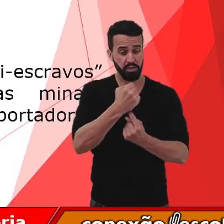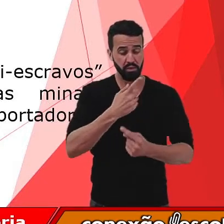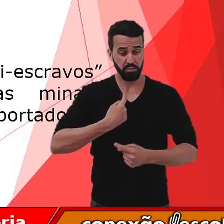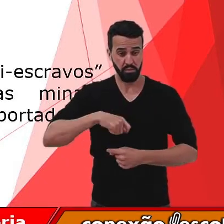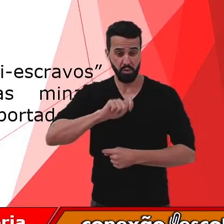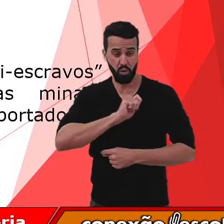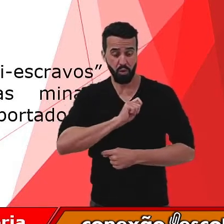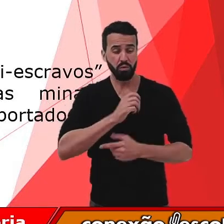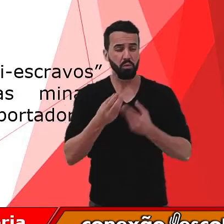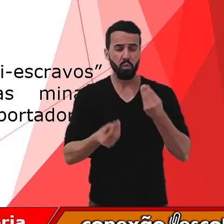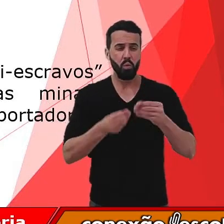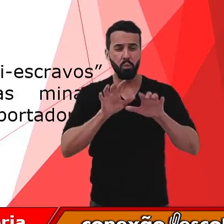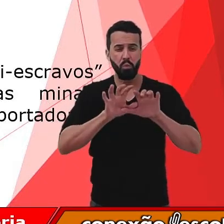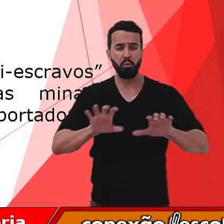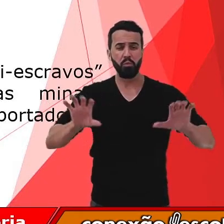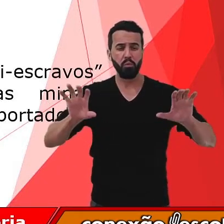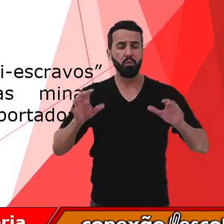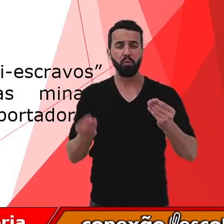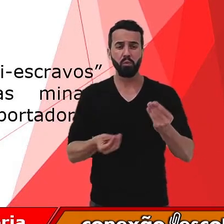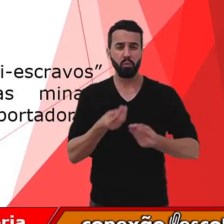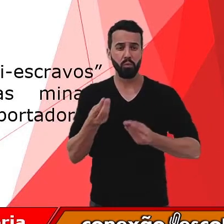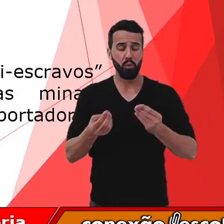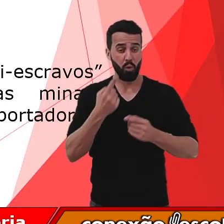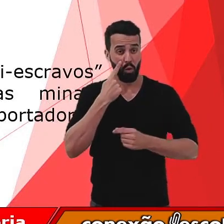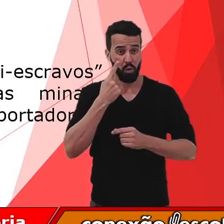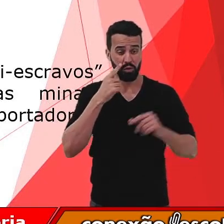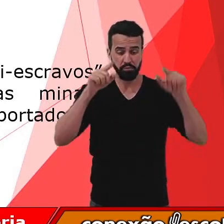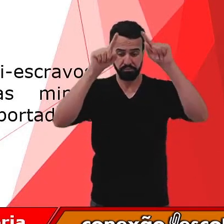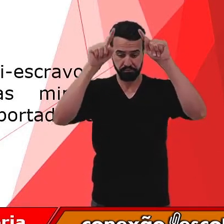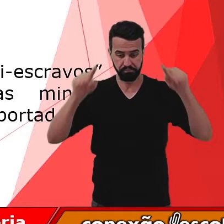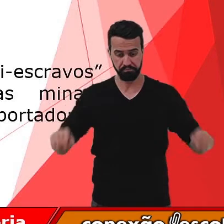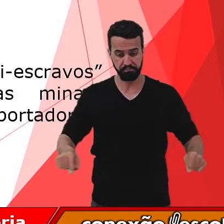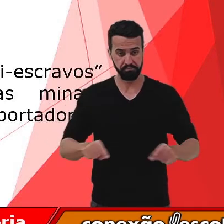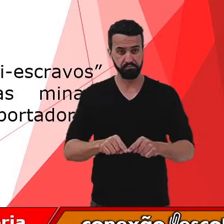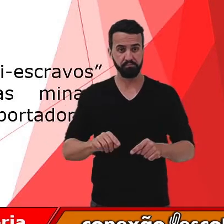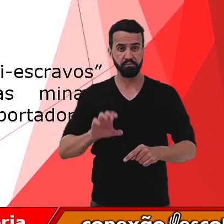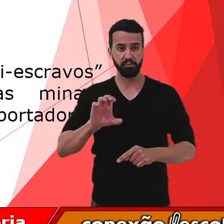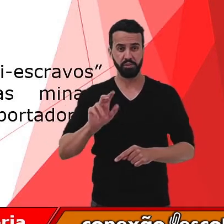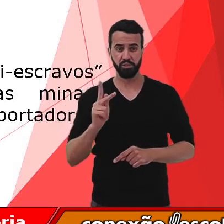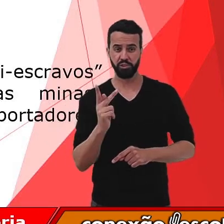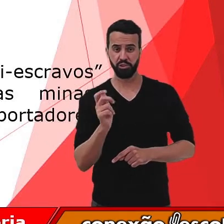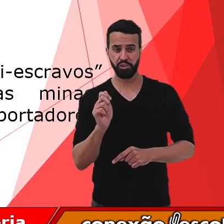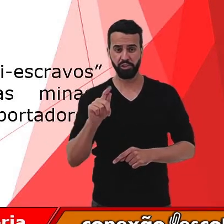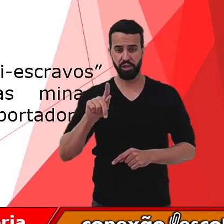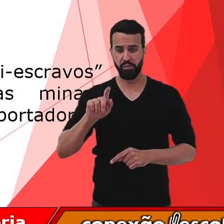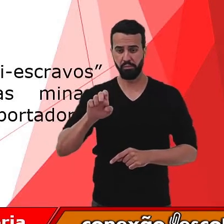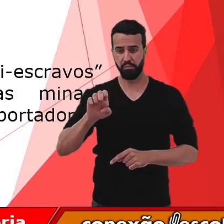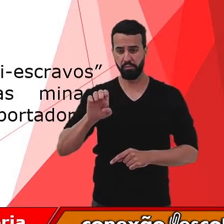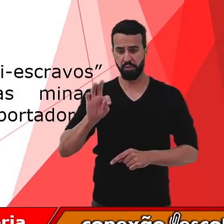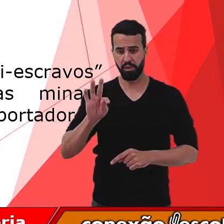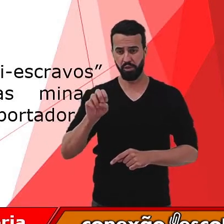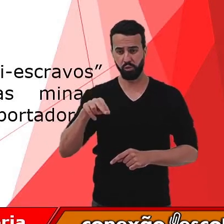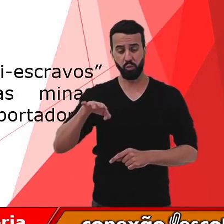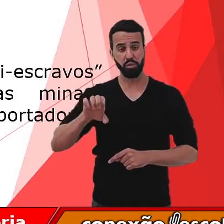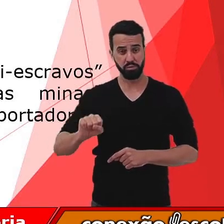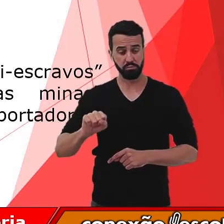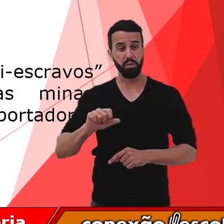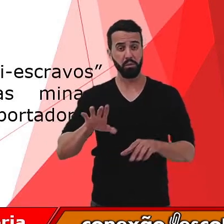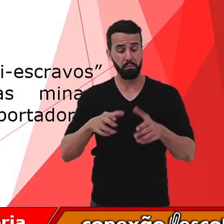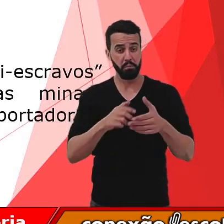era dividida. No topo da pirâmide, nós temos os chapetones, que eram